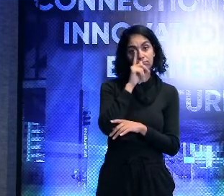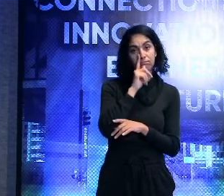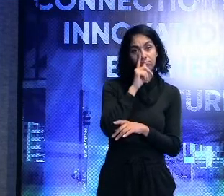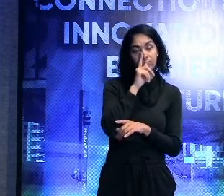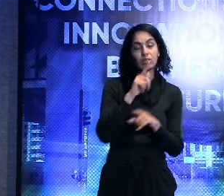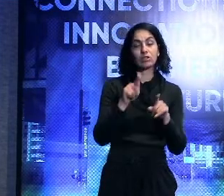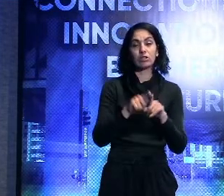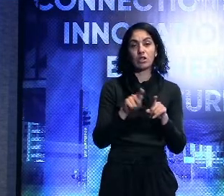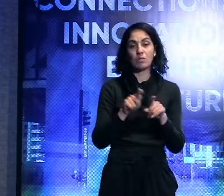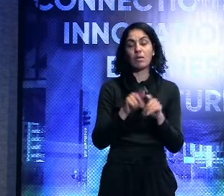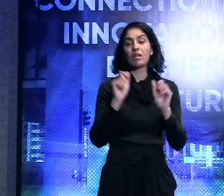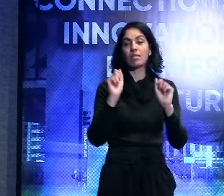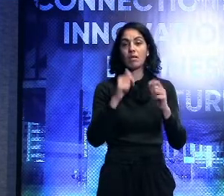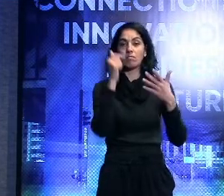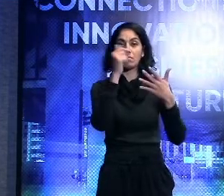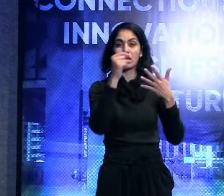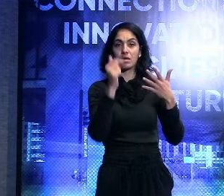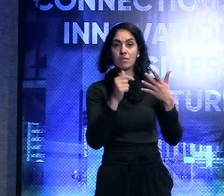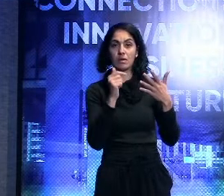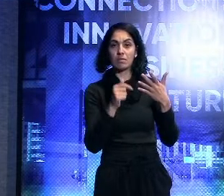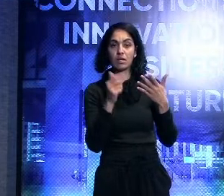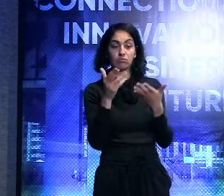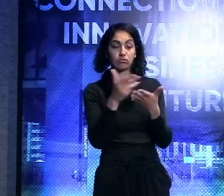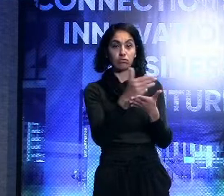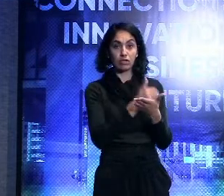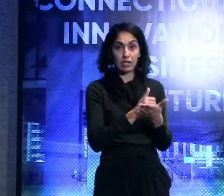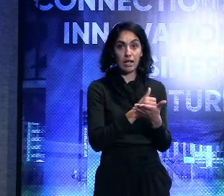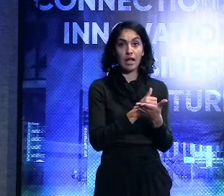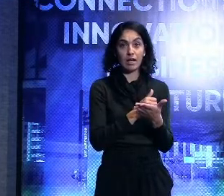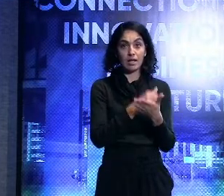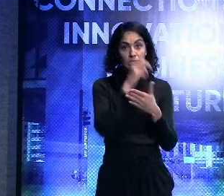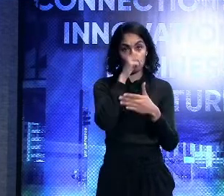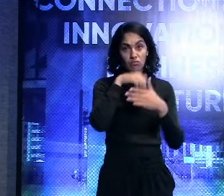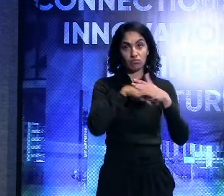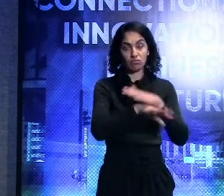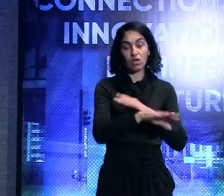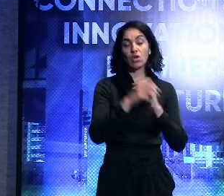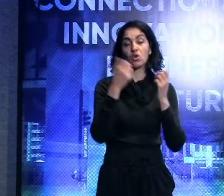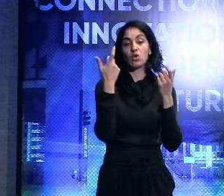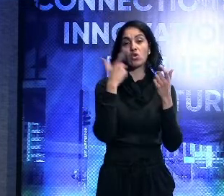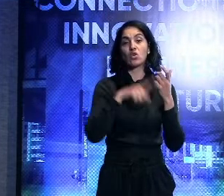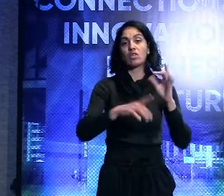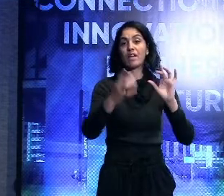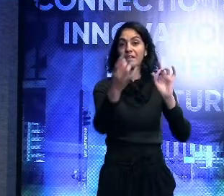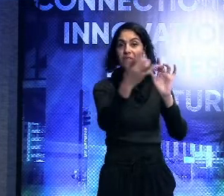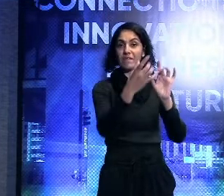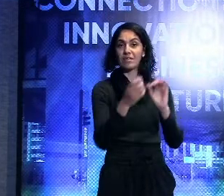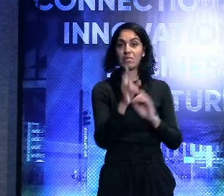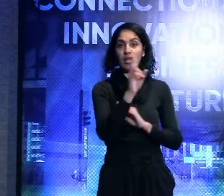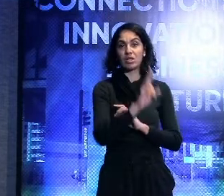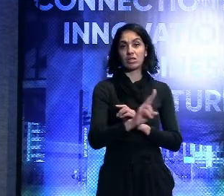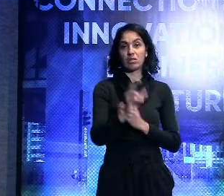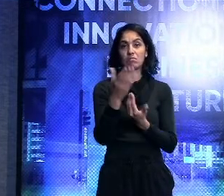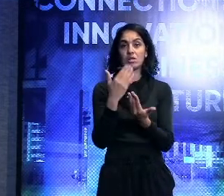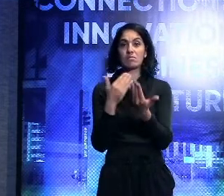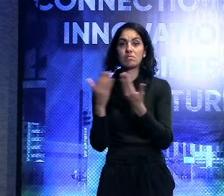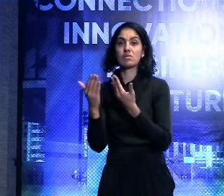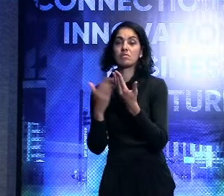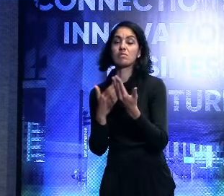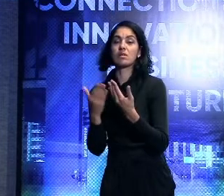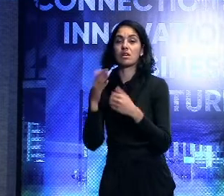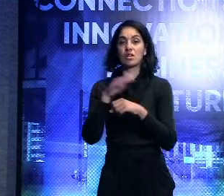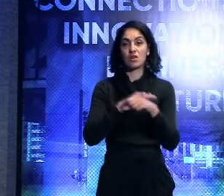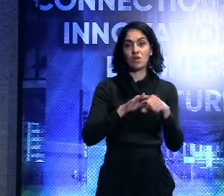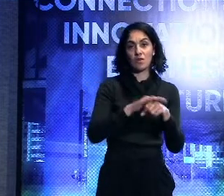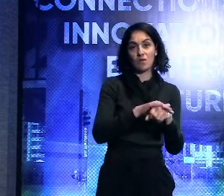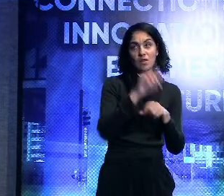né? Quando a gente está numa Design Sprint, a gente consegue ter feedback do usuário rápido. Ou seja, quando a gente conversa com as pessoas, a gente